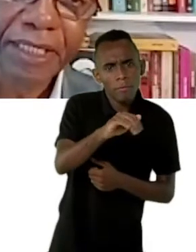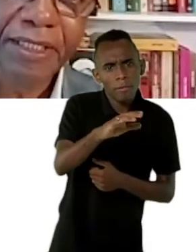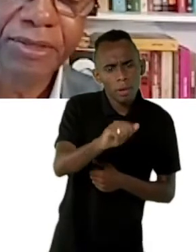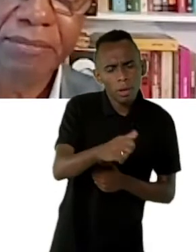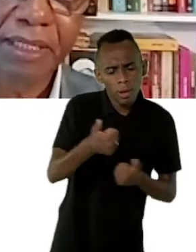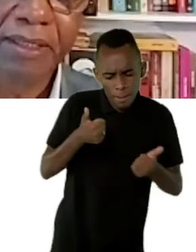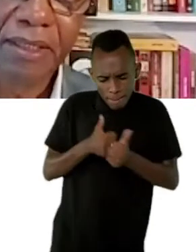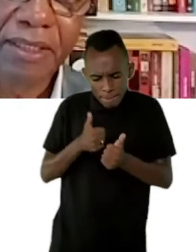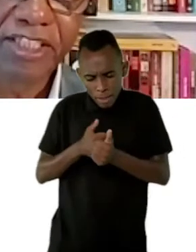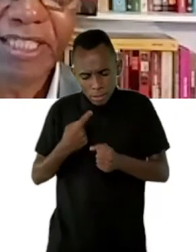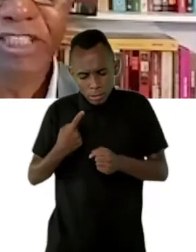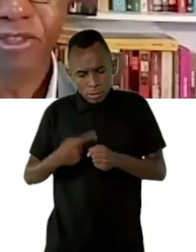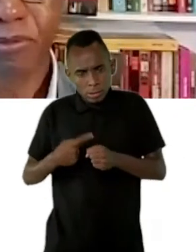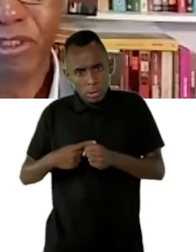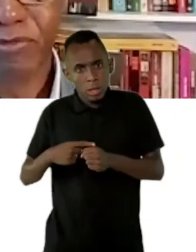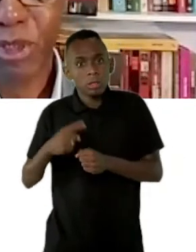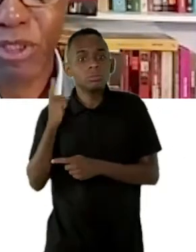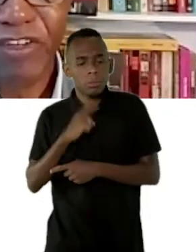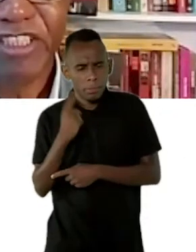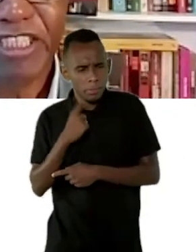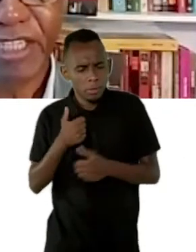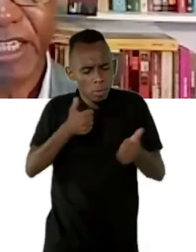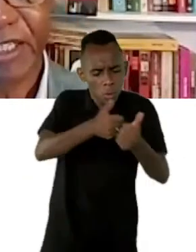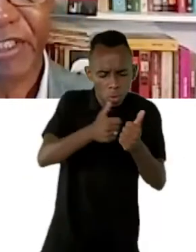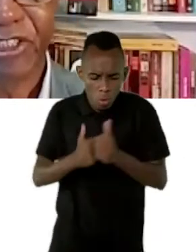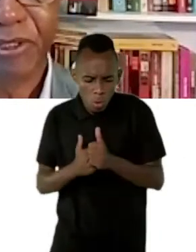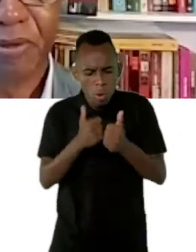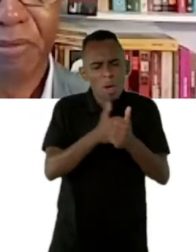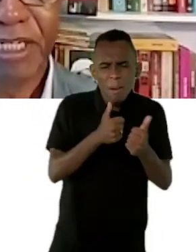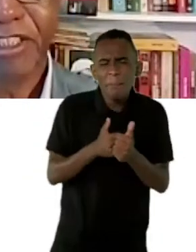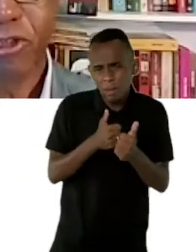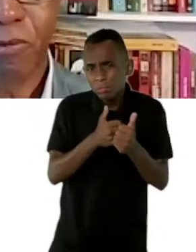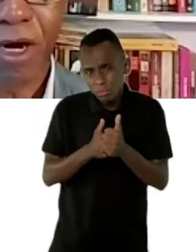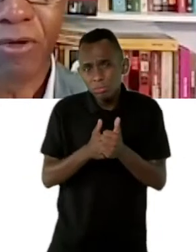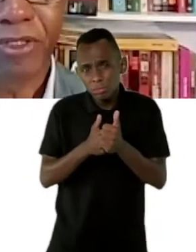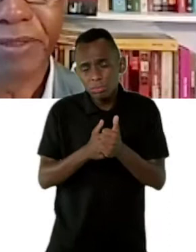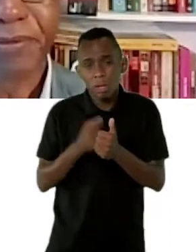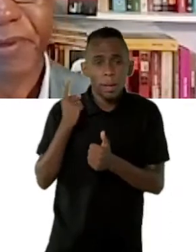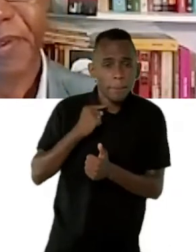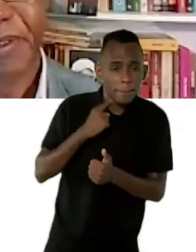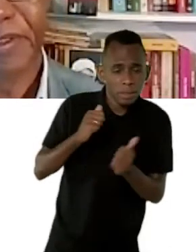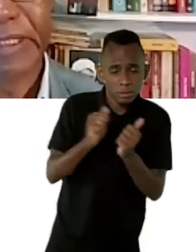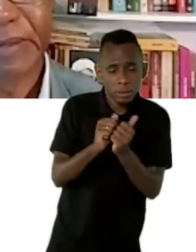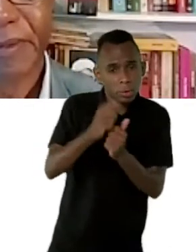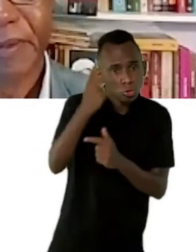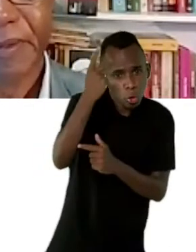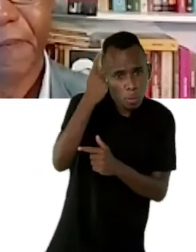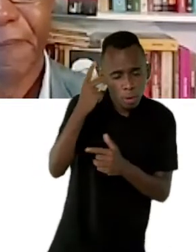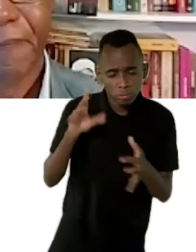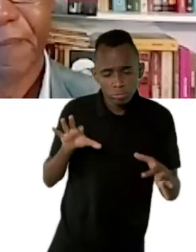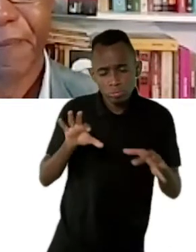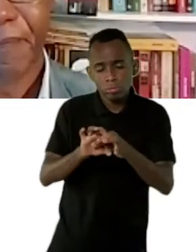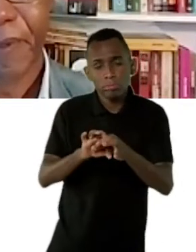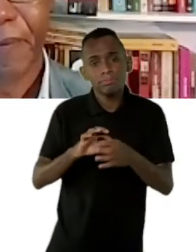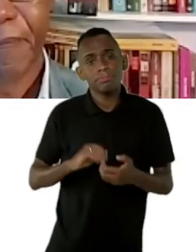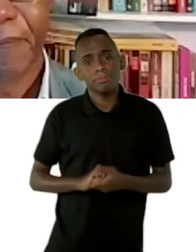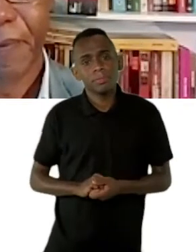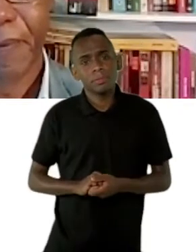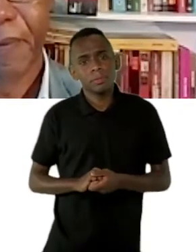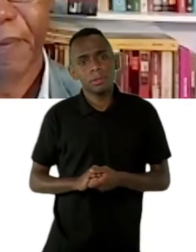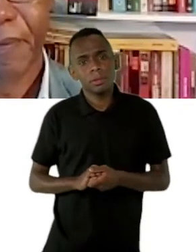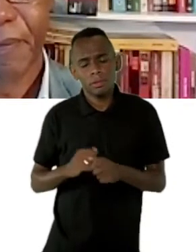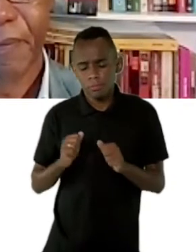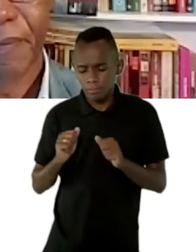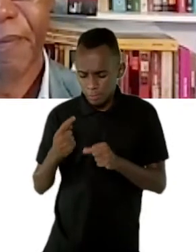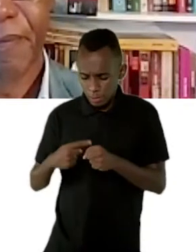também. Porque as cidades são muito, muito vizinhas ali, né? De Minas e São Paulo, né? Muita gente daquela região foi